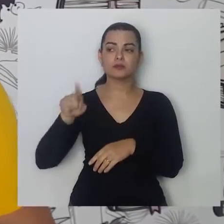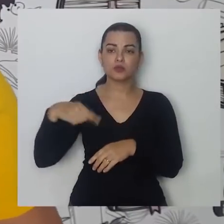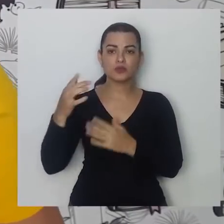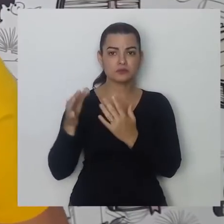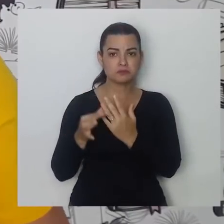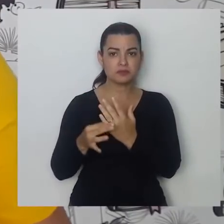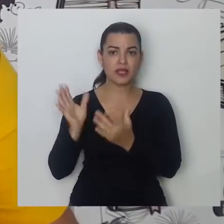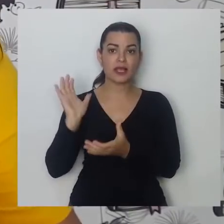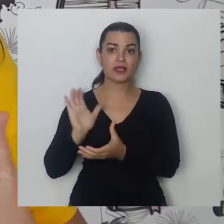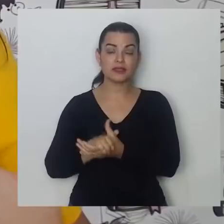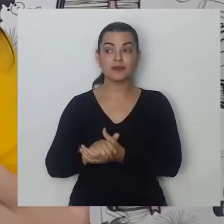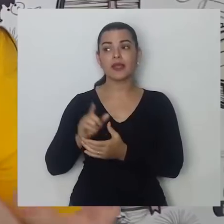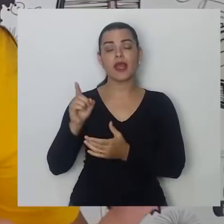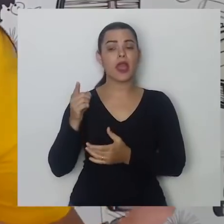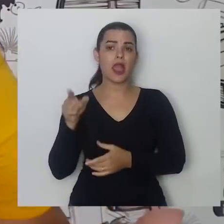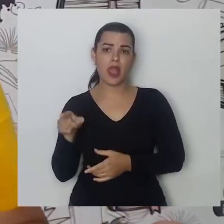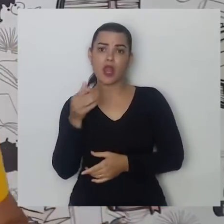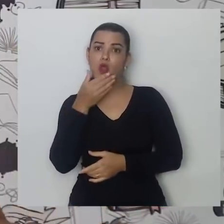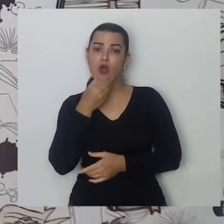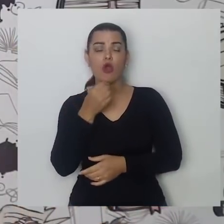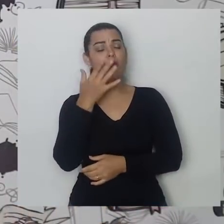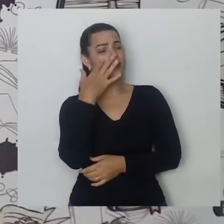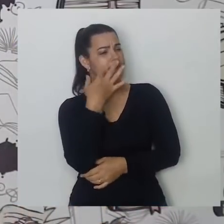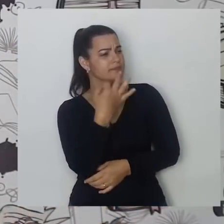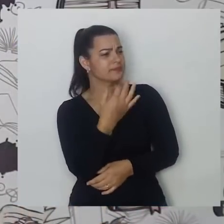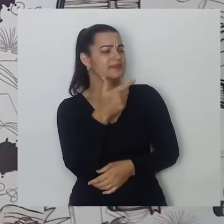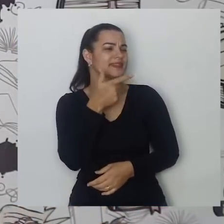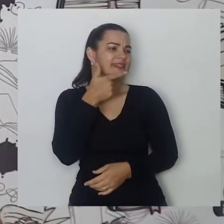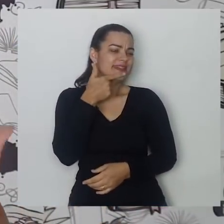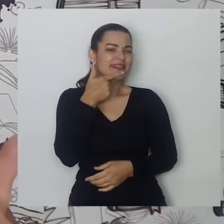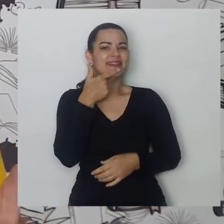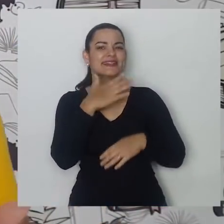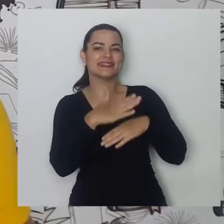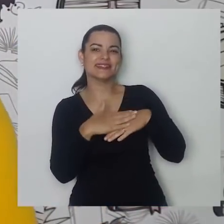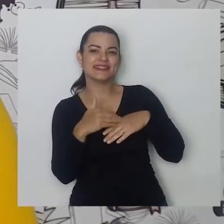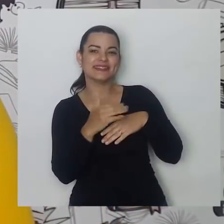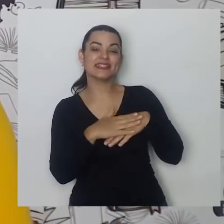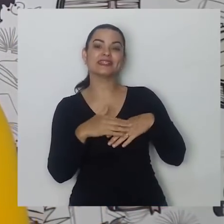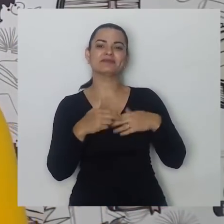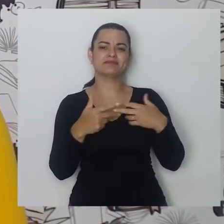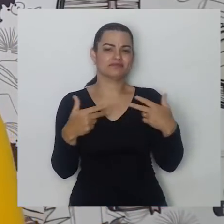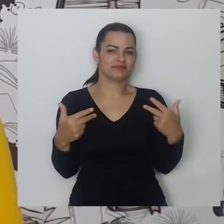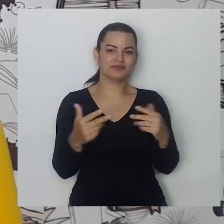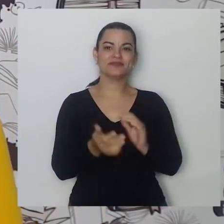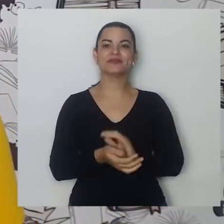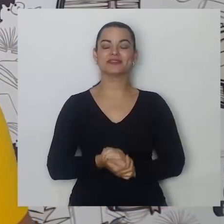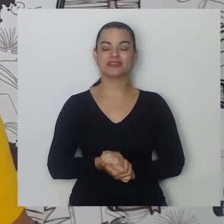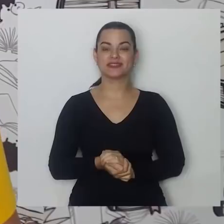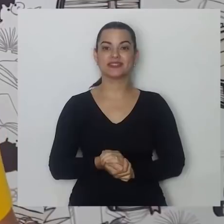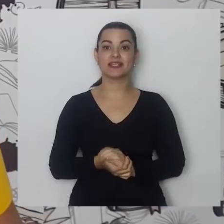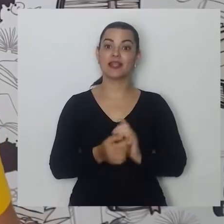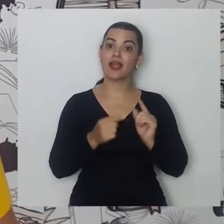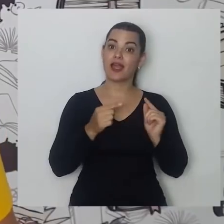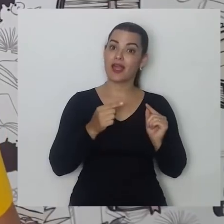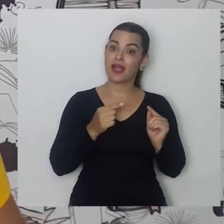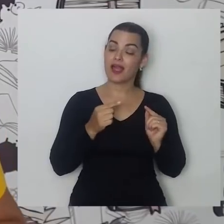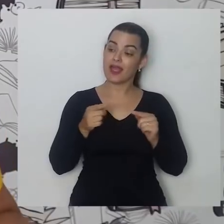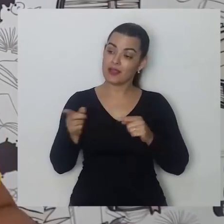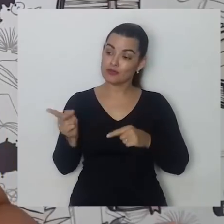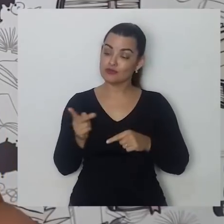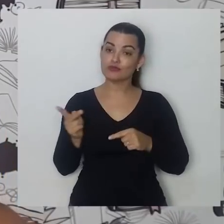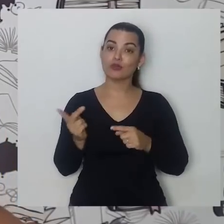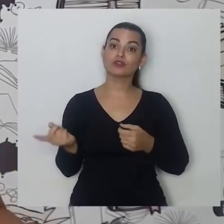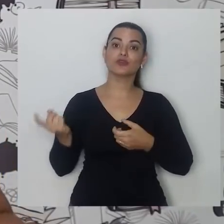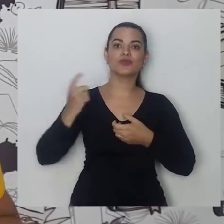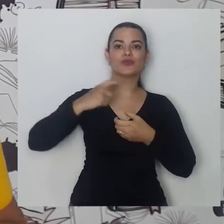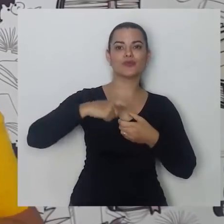se casou, ele sempre muito atencioso, simpático, cavalheiro com ela, né? E aí ela